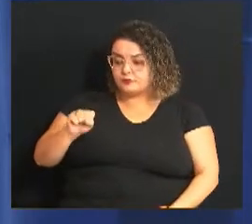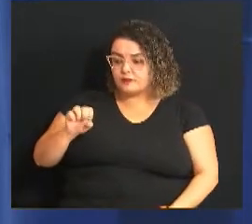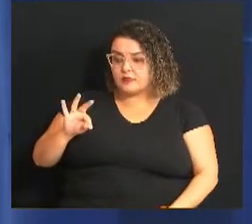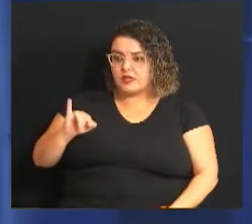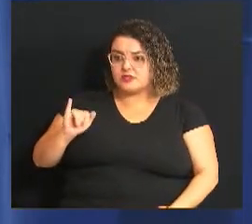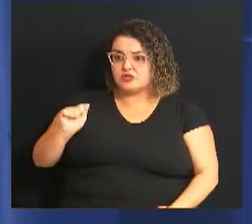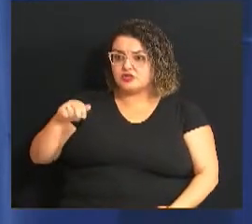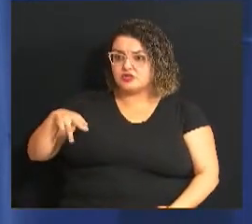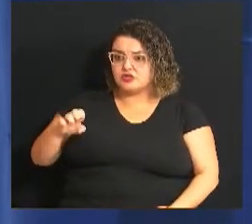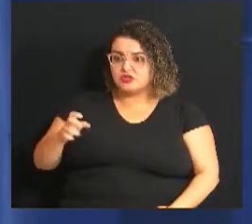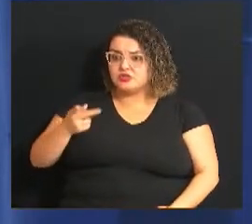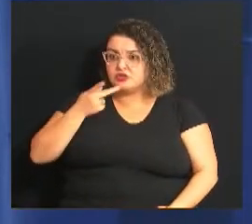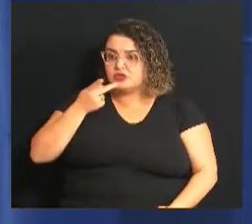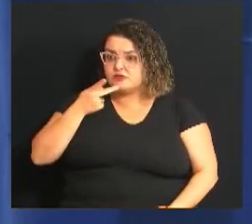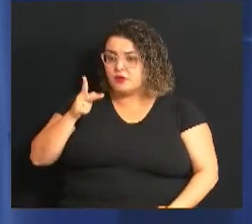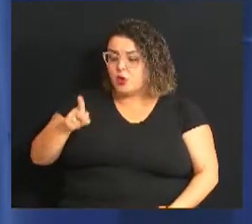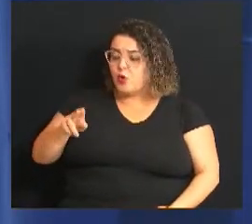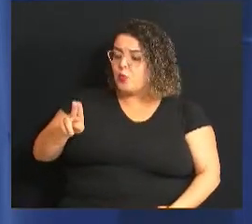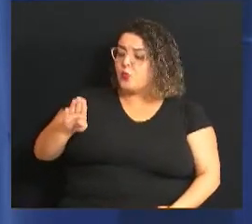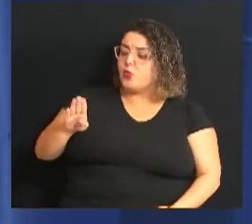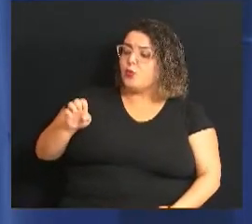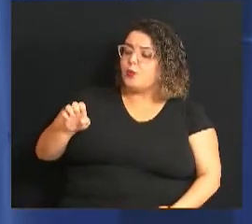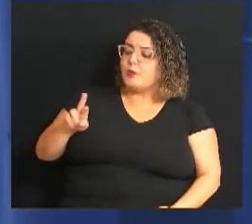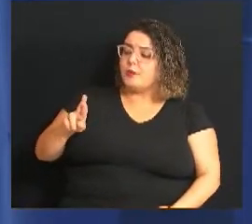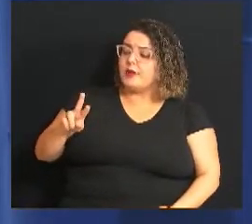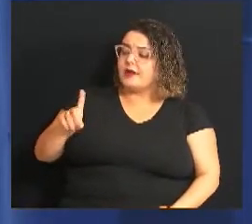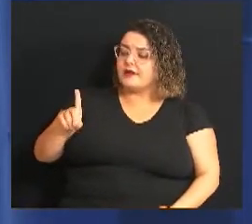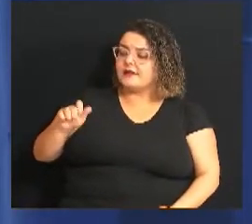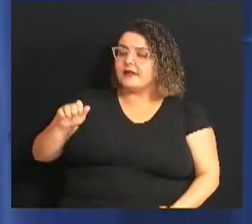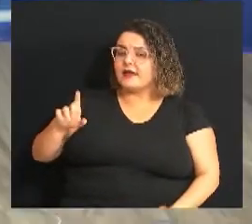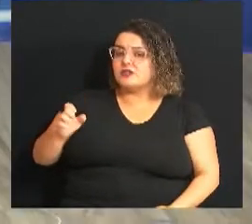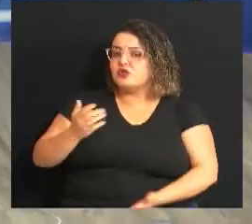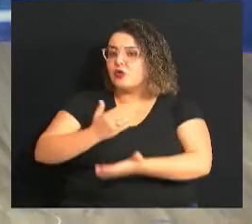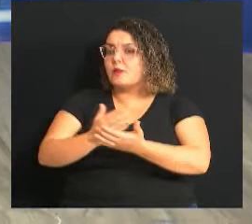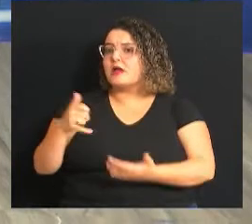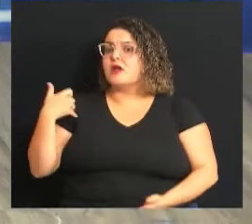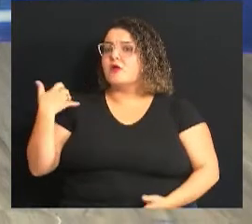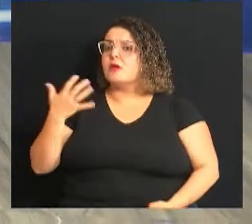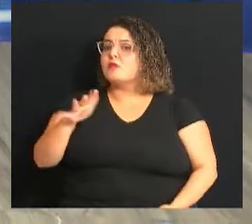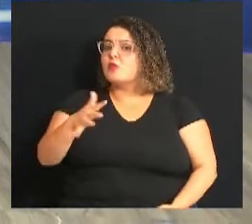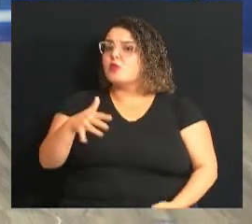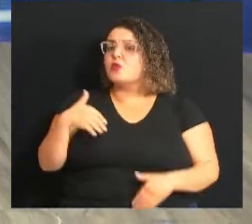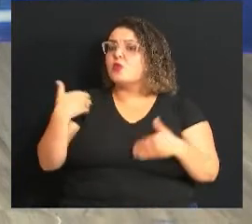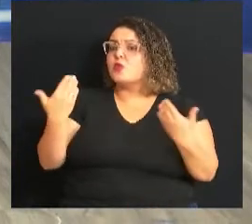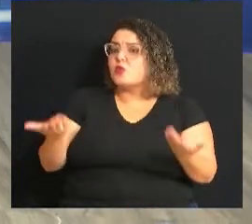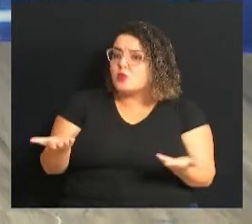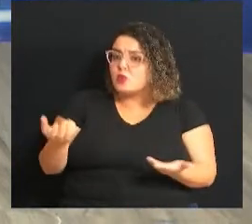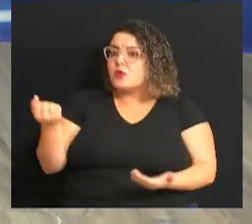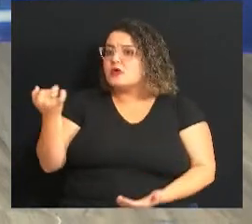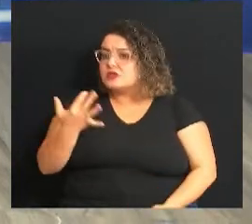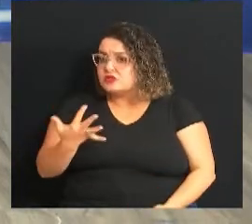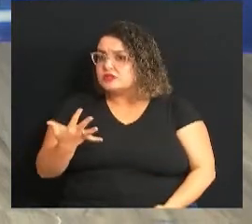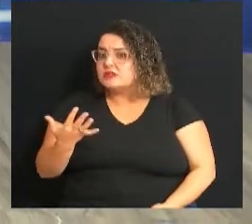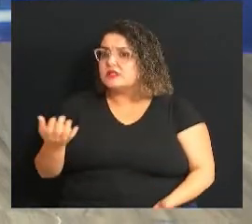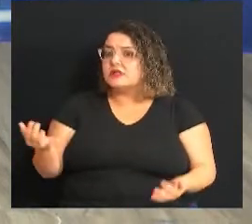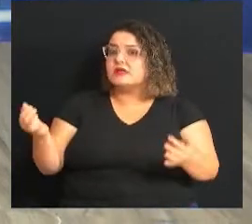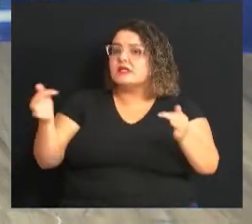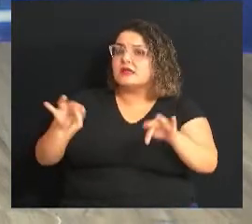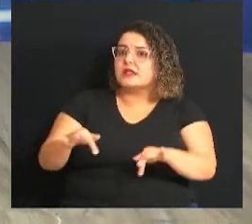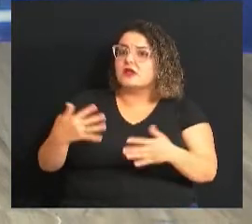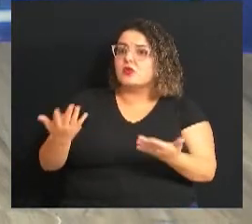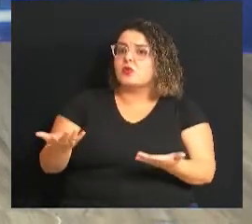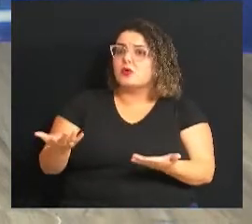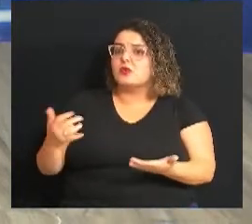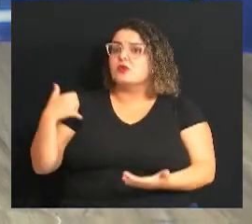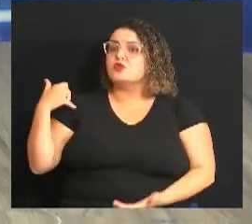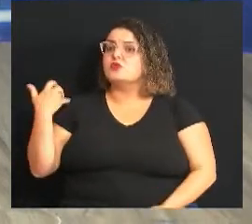está falando exatamente de que idade? Ela começa mais ou menos com quantos anos e encerra com